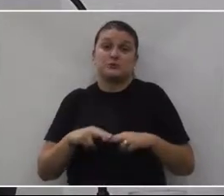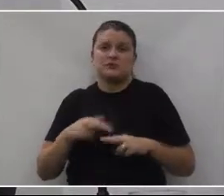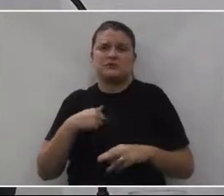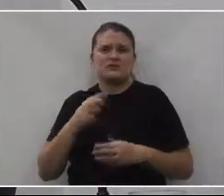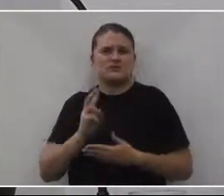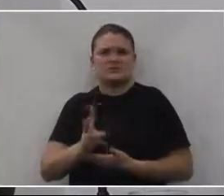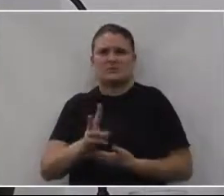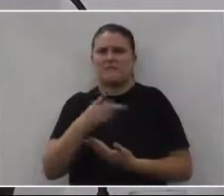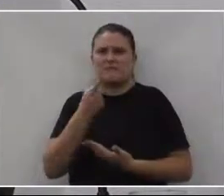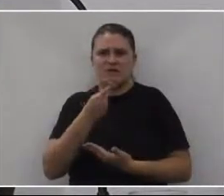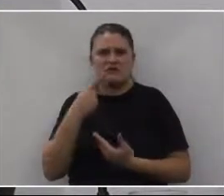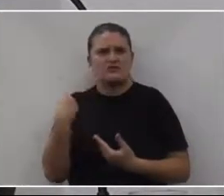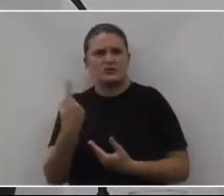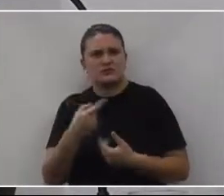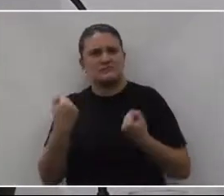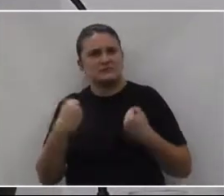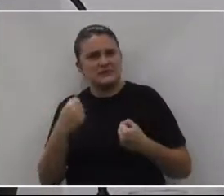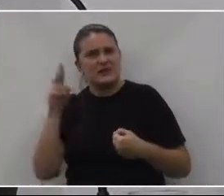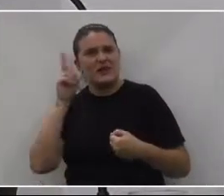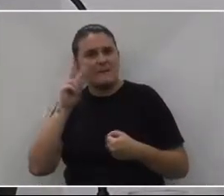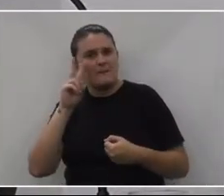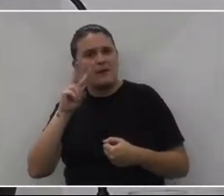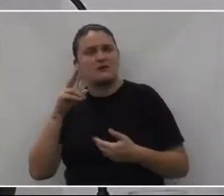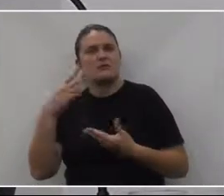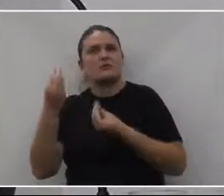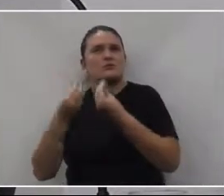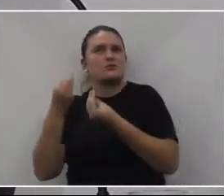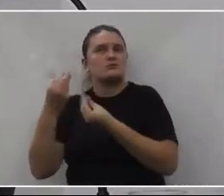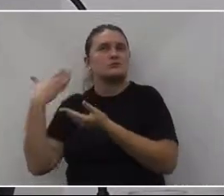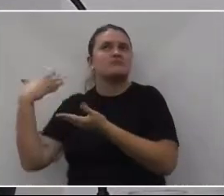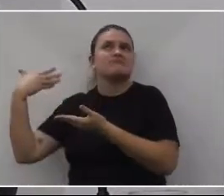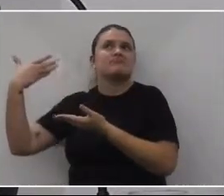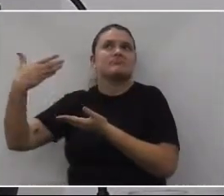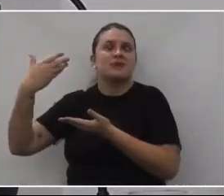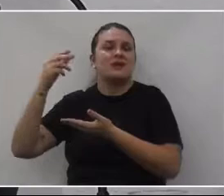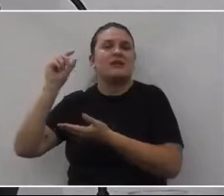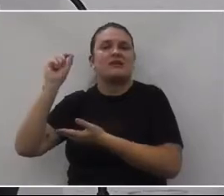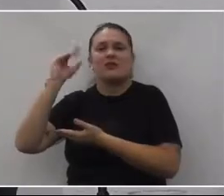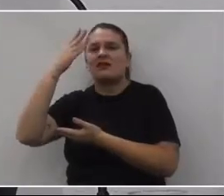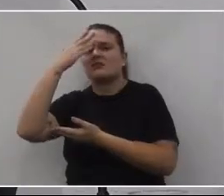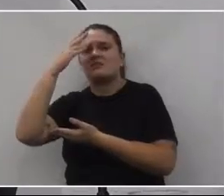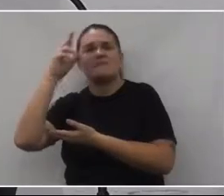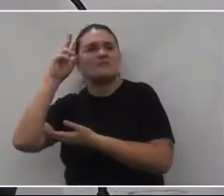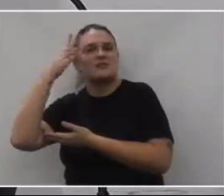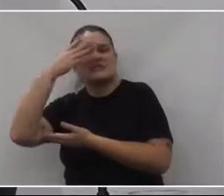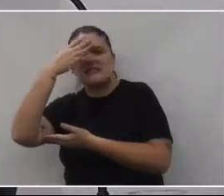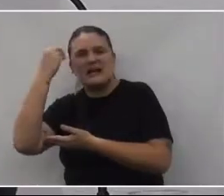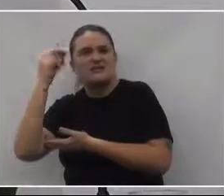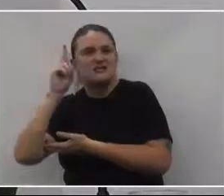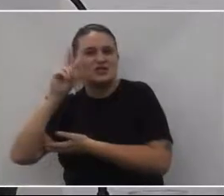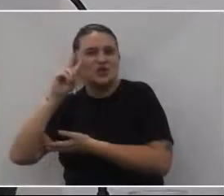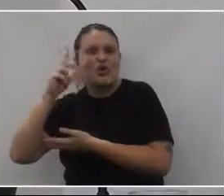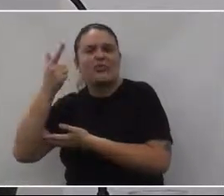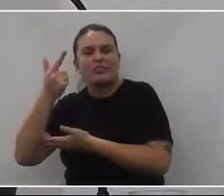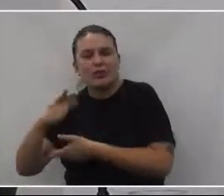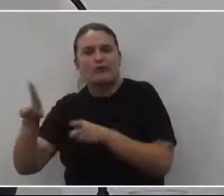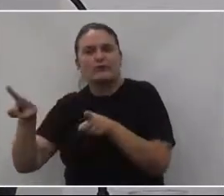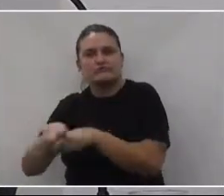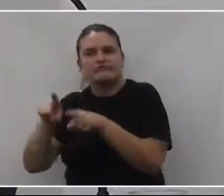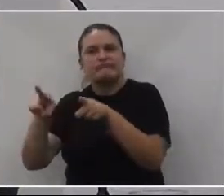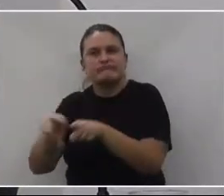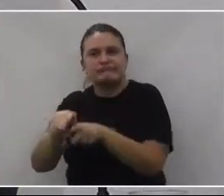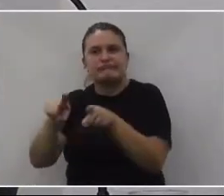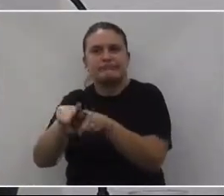digo, devemos lembrar da história. Quem não lembra da sua história, repete